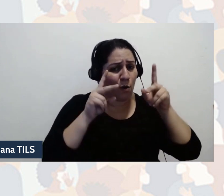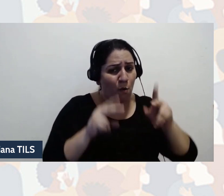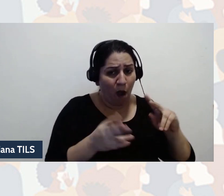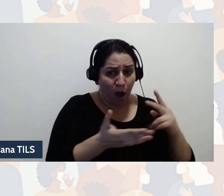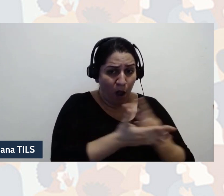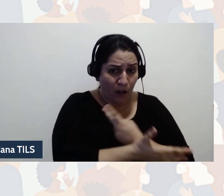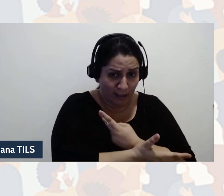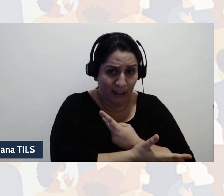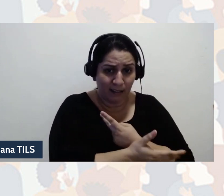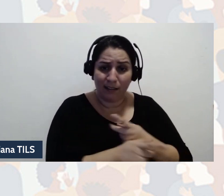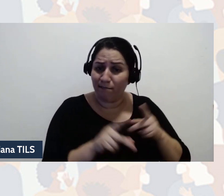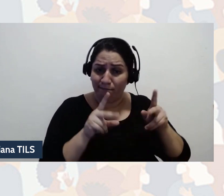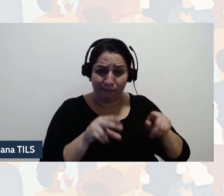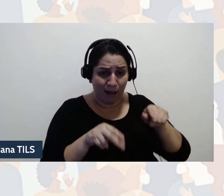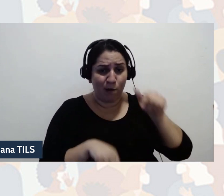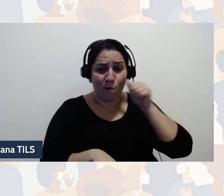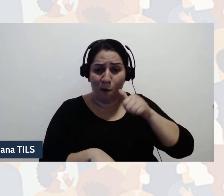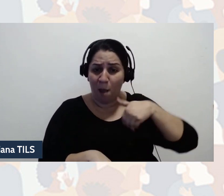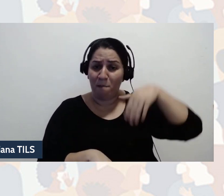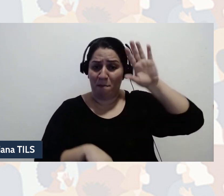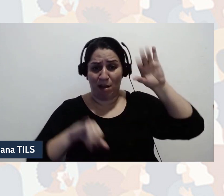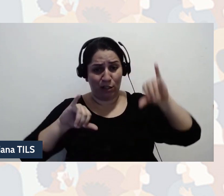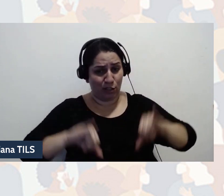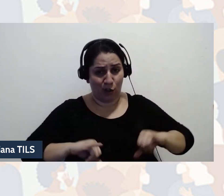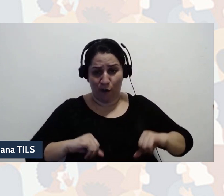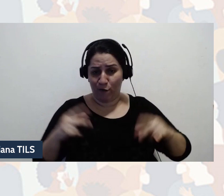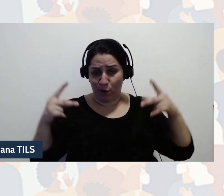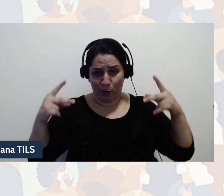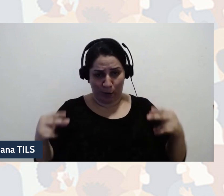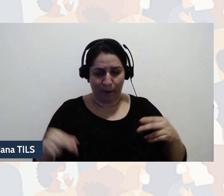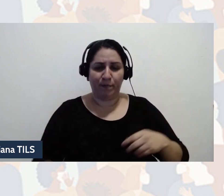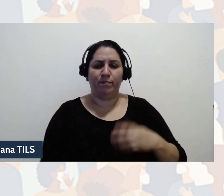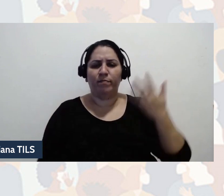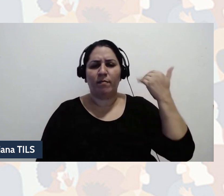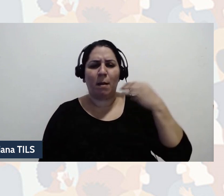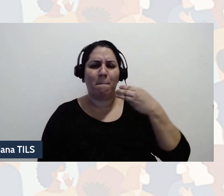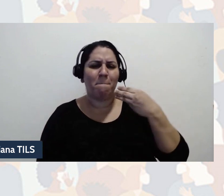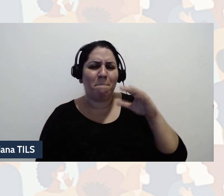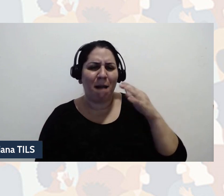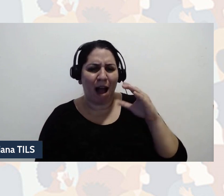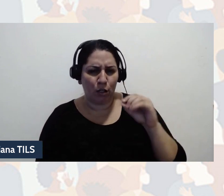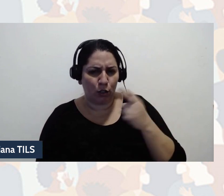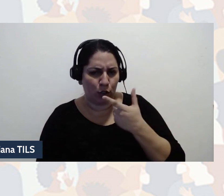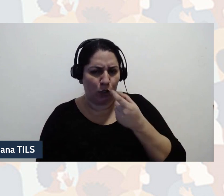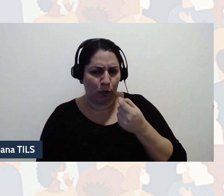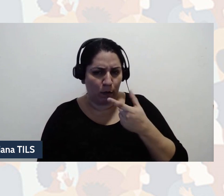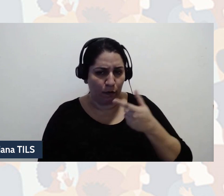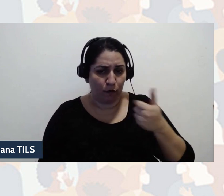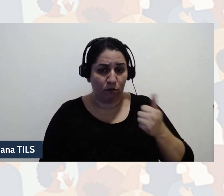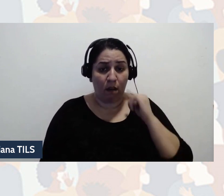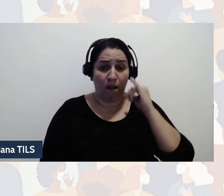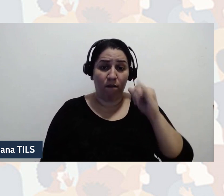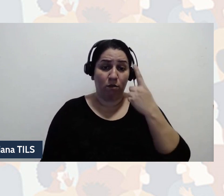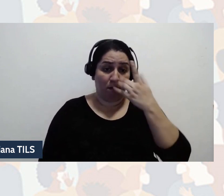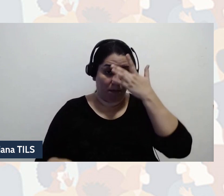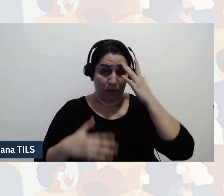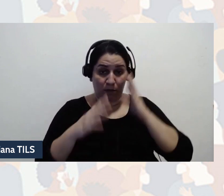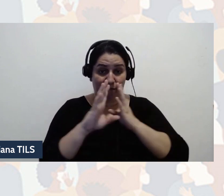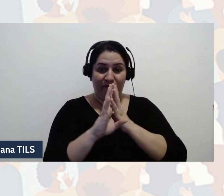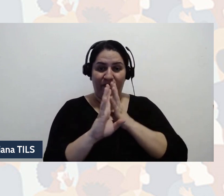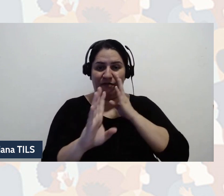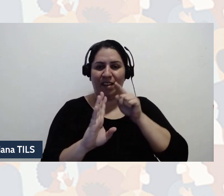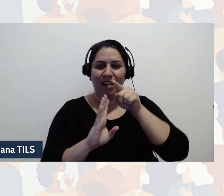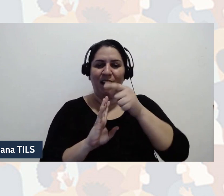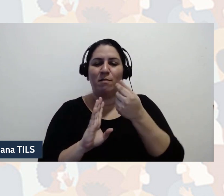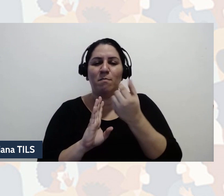Brasília, durante a pior fase da pandemia, uma mulher aproveitou que só podia entrar uma pessoa no caixa eletrônico por vez para fazer saque